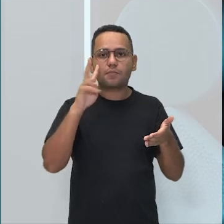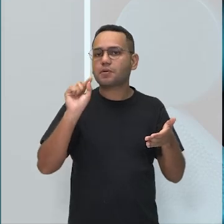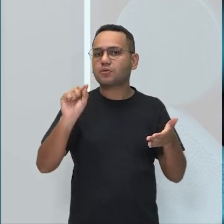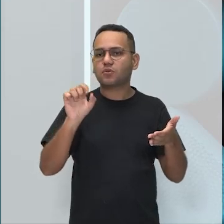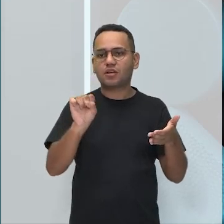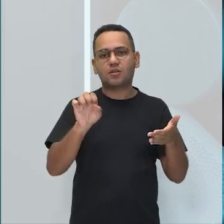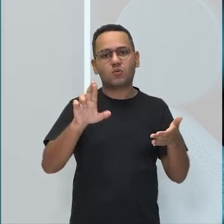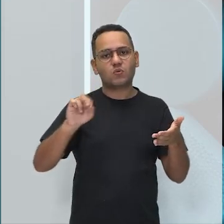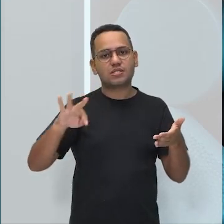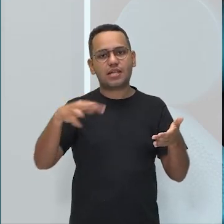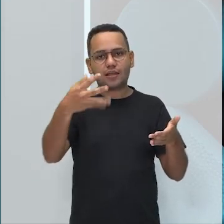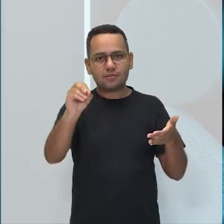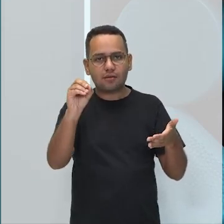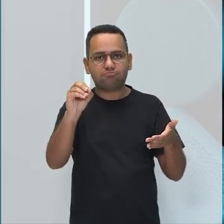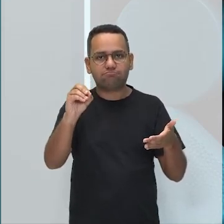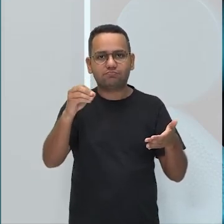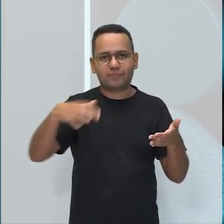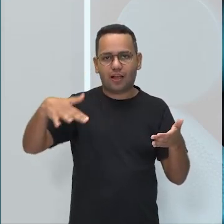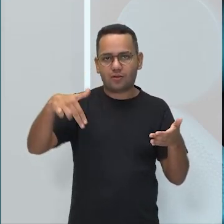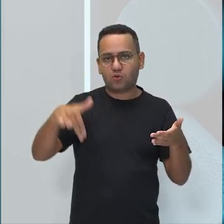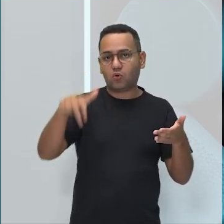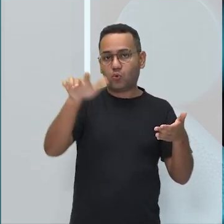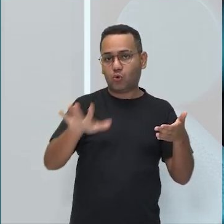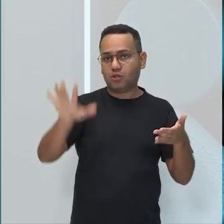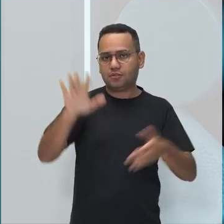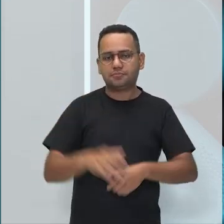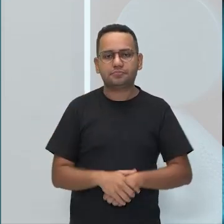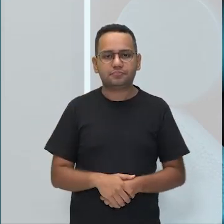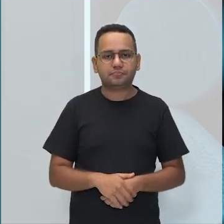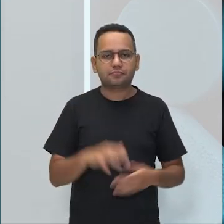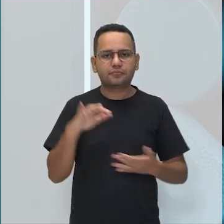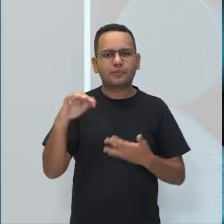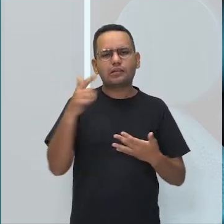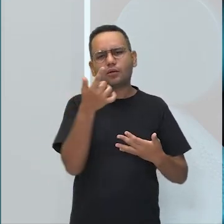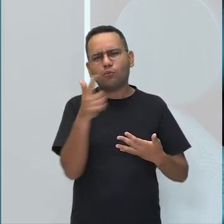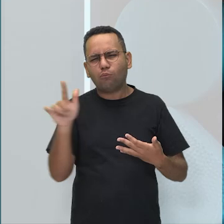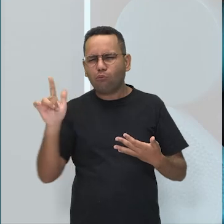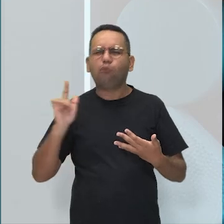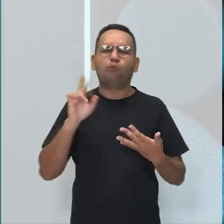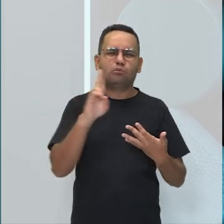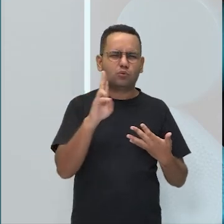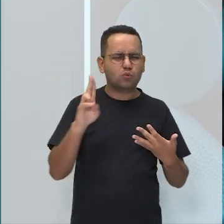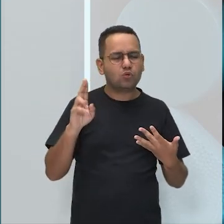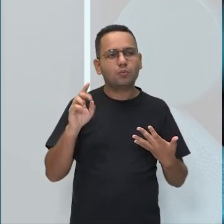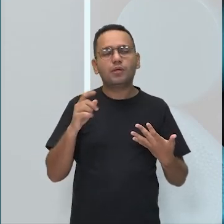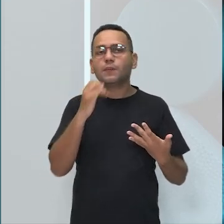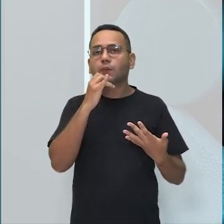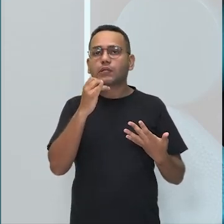Nordeste. Além disso, nós temos também outros escritores, como Érico Veríssimo no Sul,